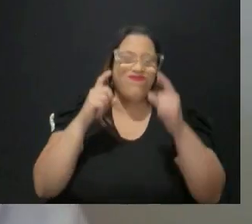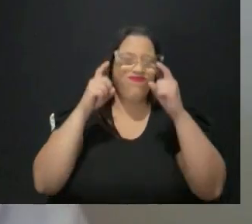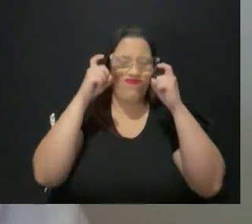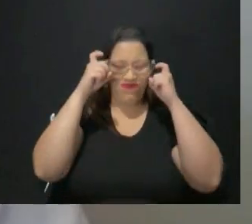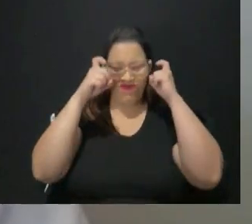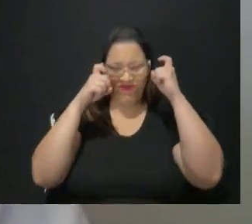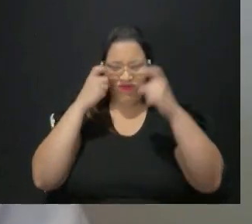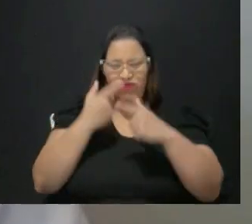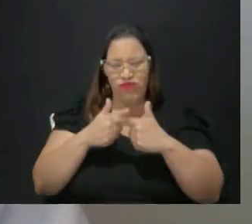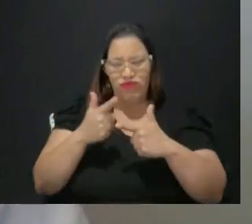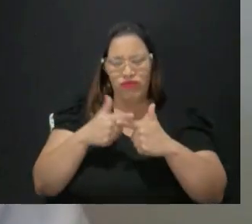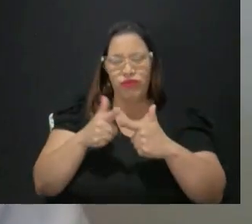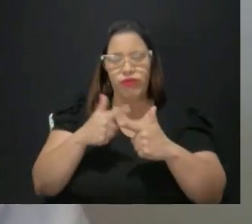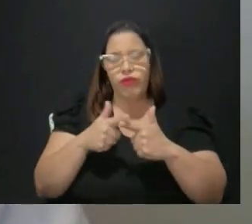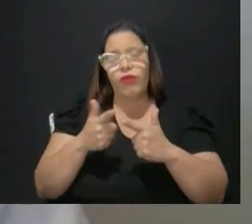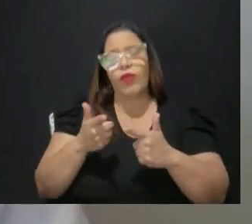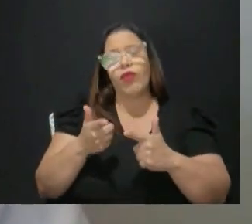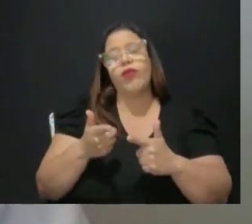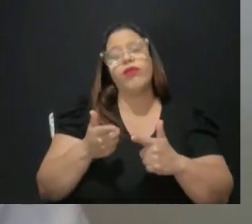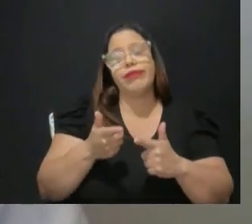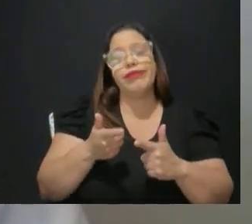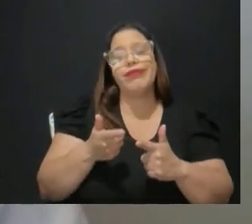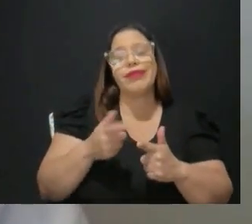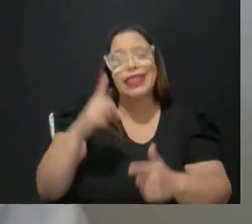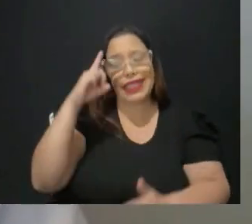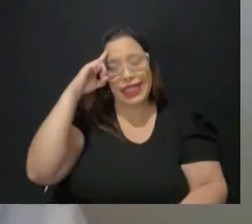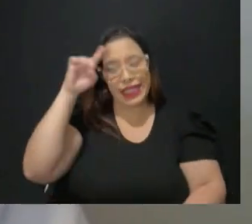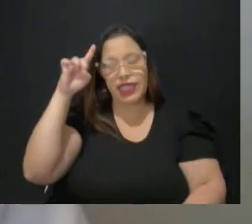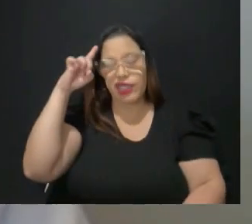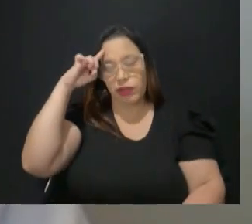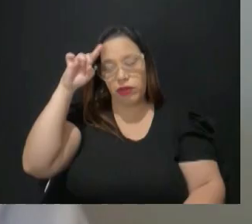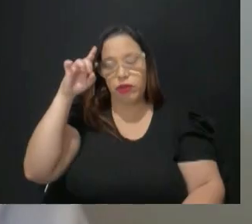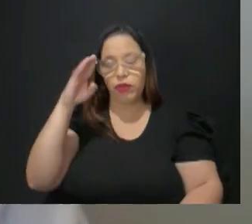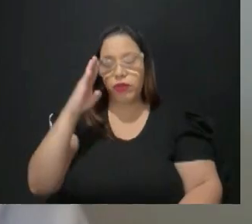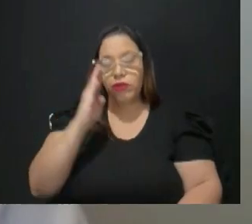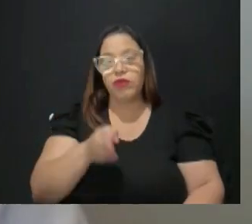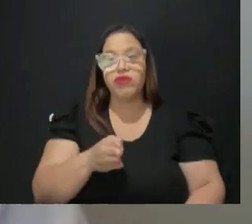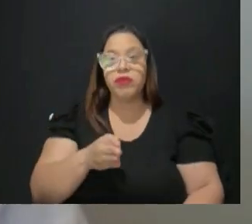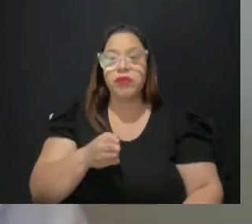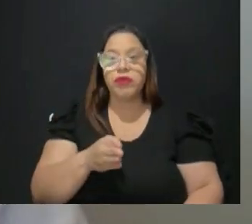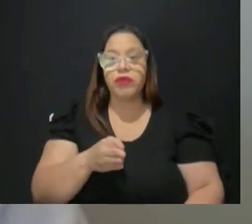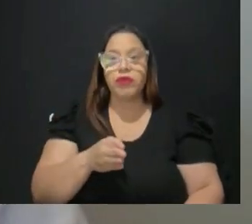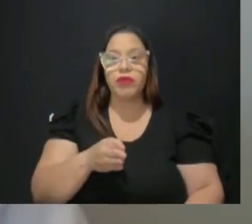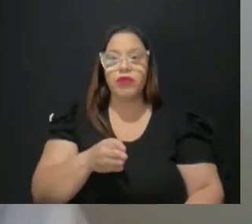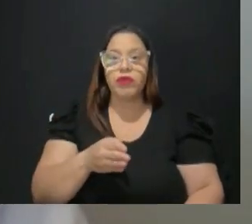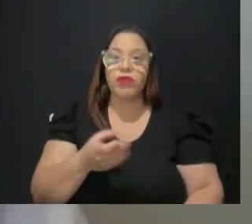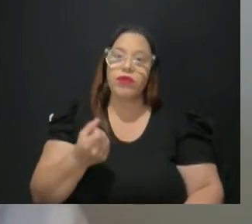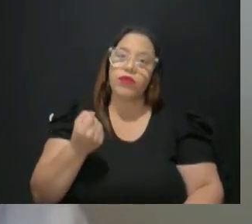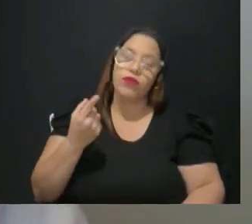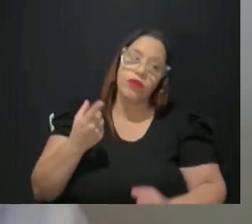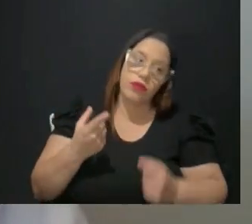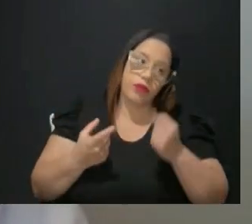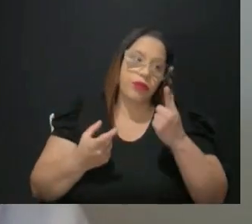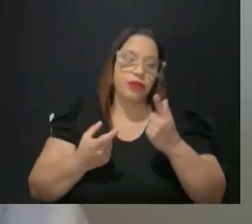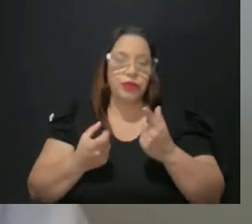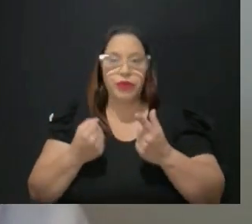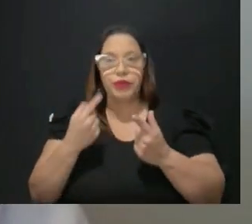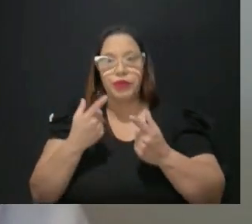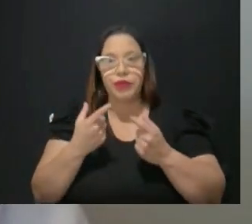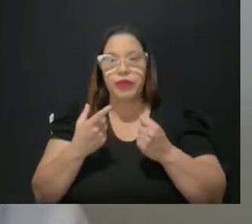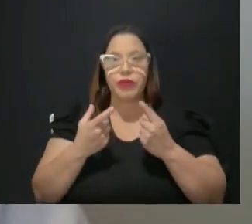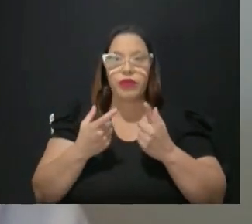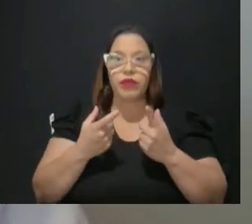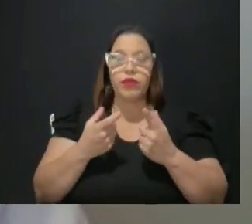prejudicar muito o indivíduo no dia a dia e, inclusive, às vezes ele pode até levar ao